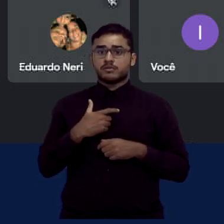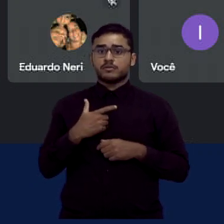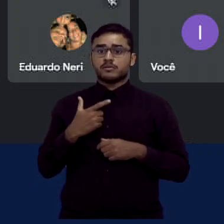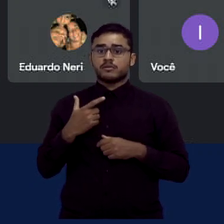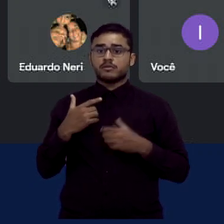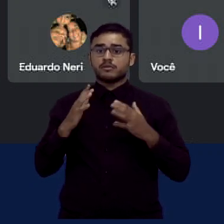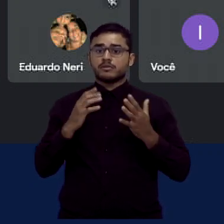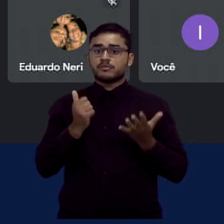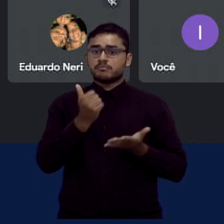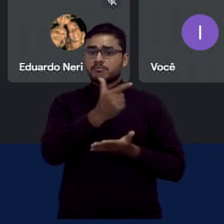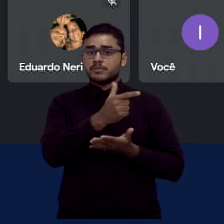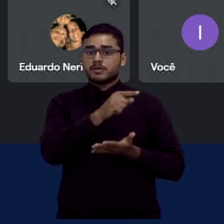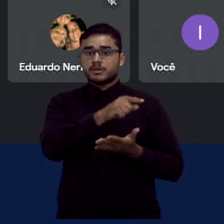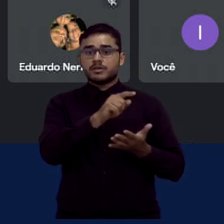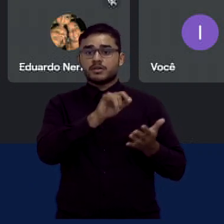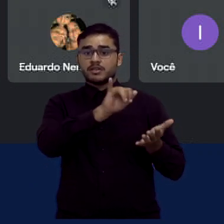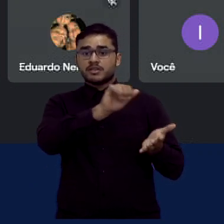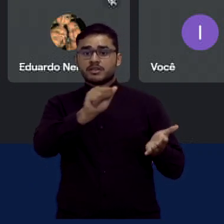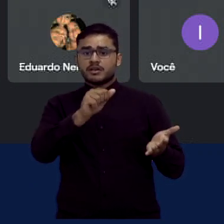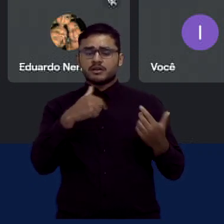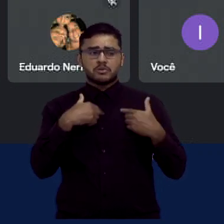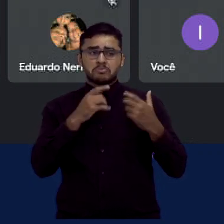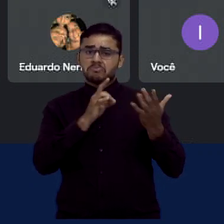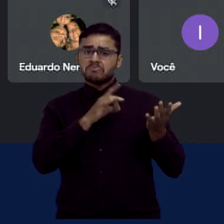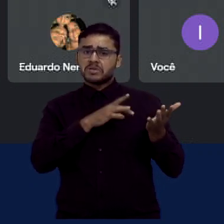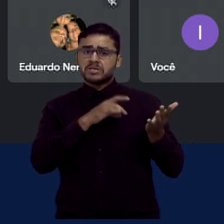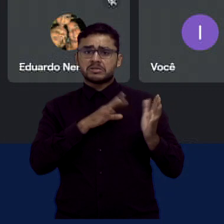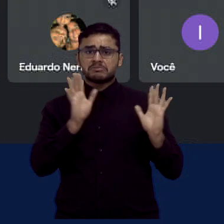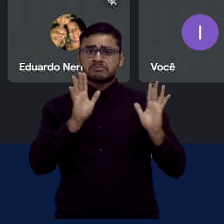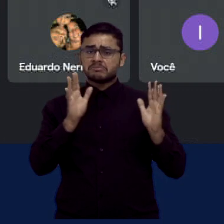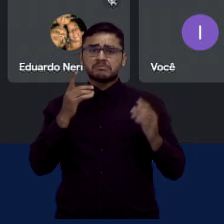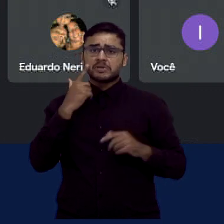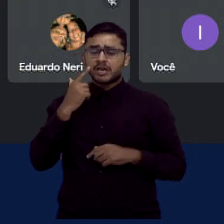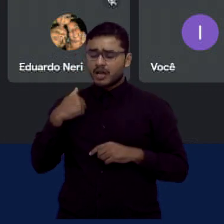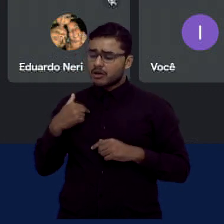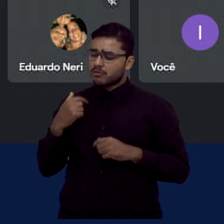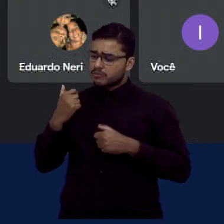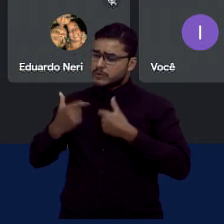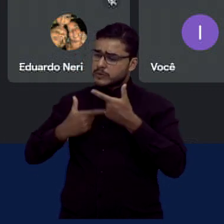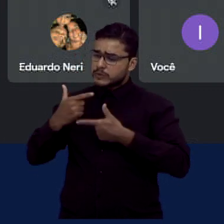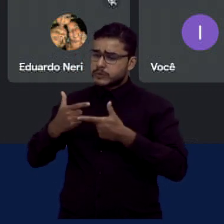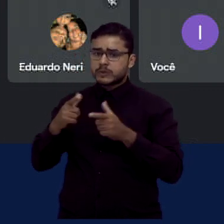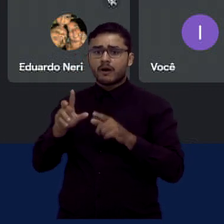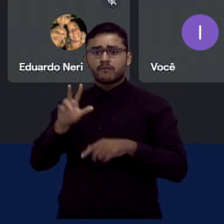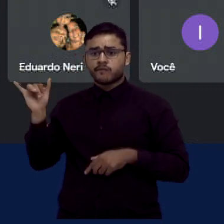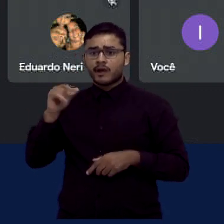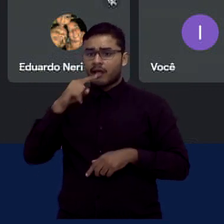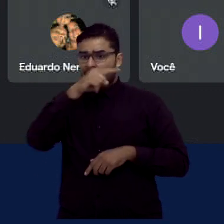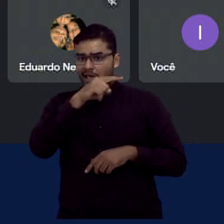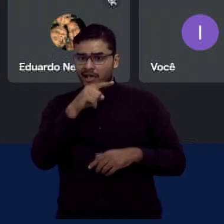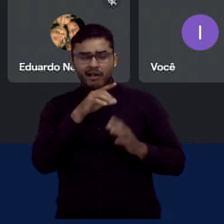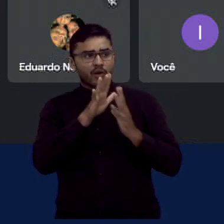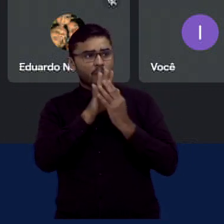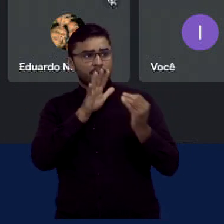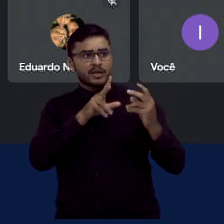nela facinho. Nem me preocupo, para ser bem sincero. Então,